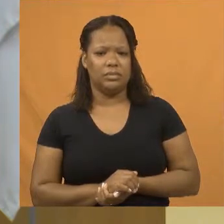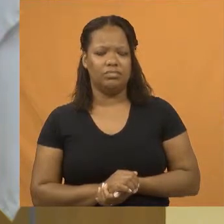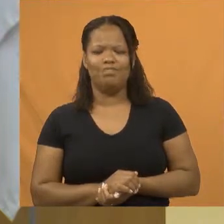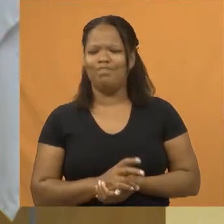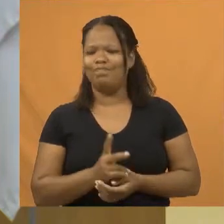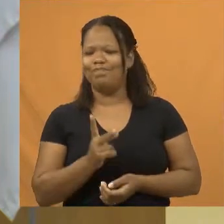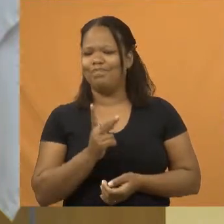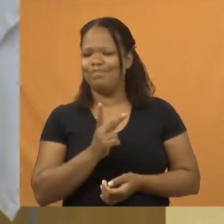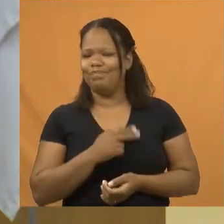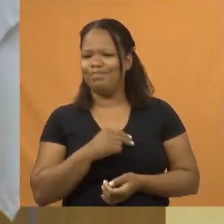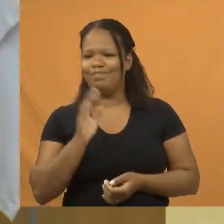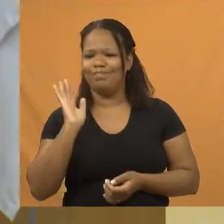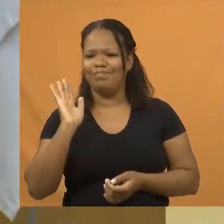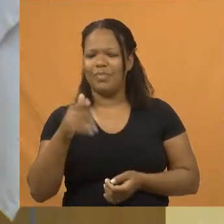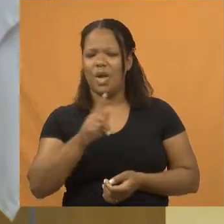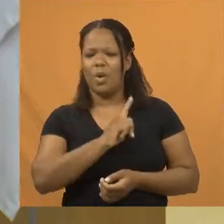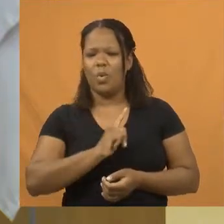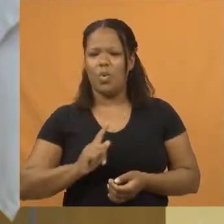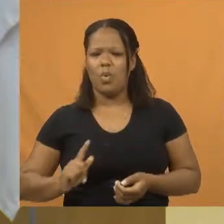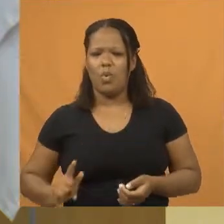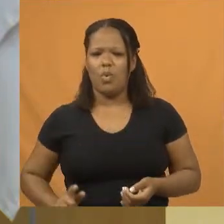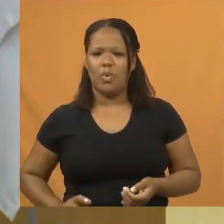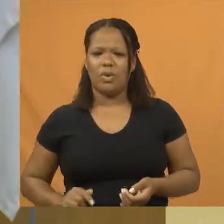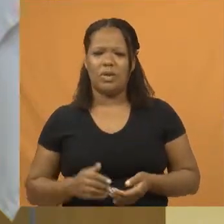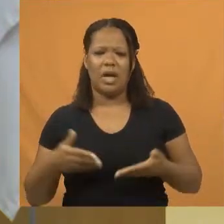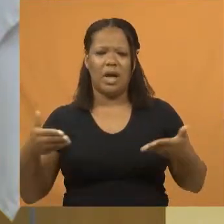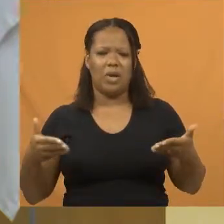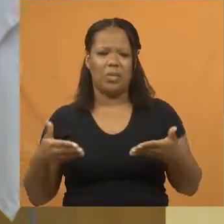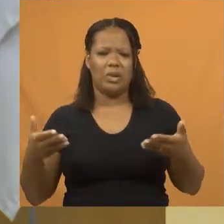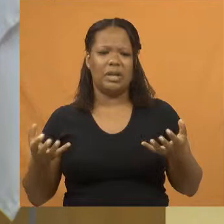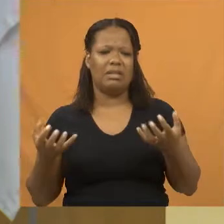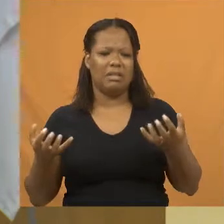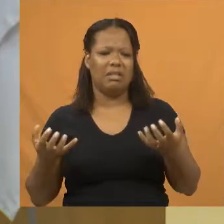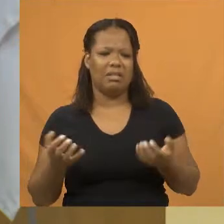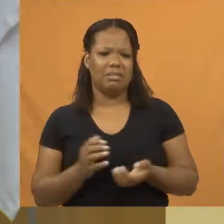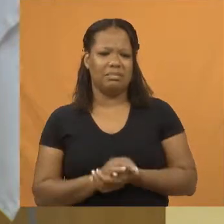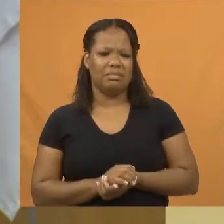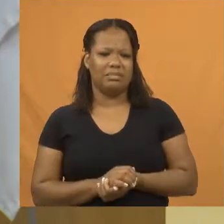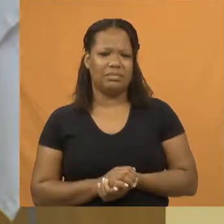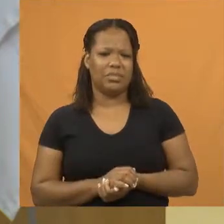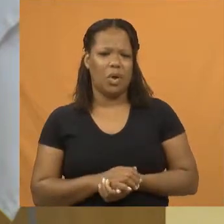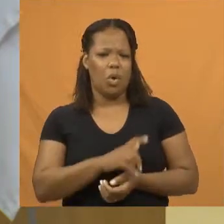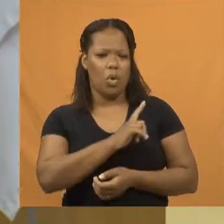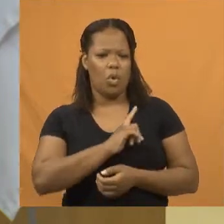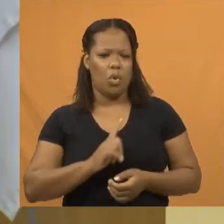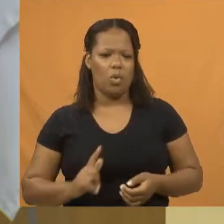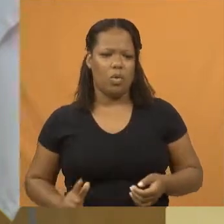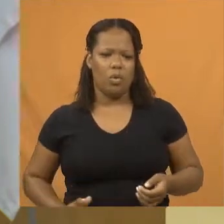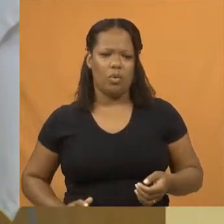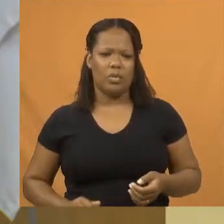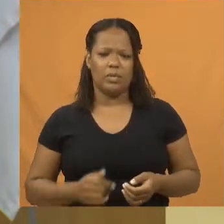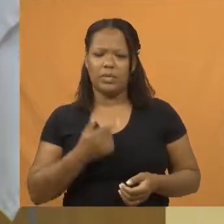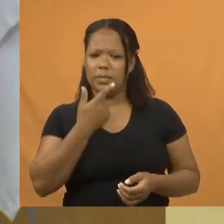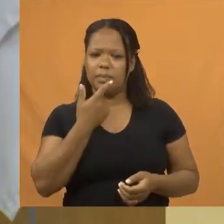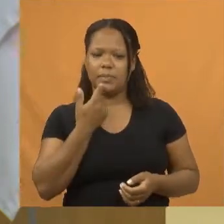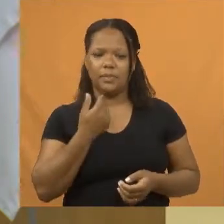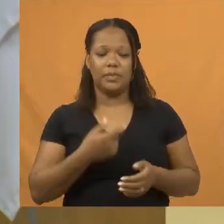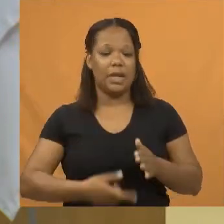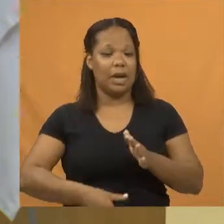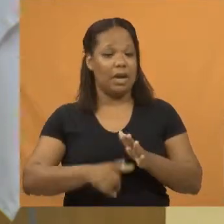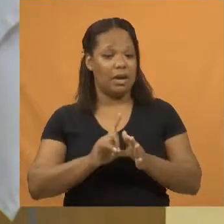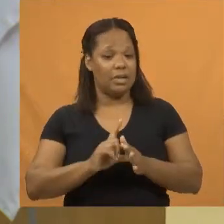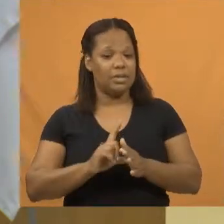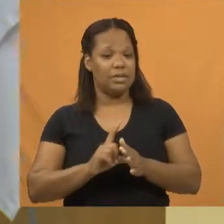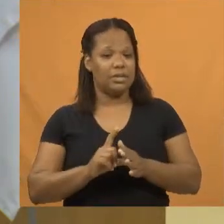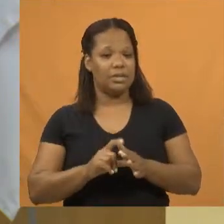um absurdo que o governo atual quer fazer. Aliás, o governo atual, antes da